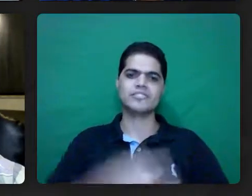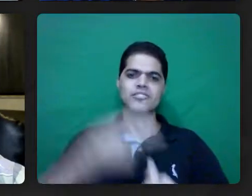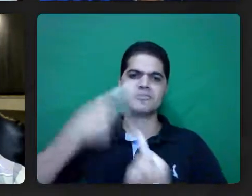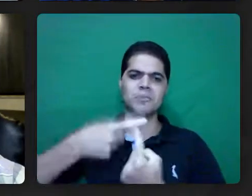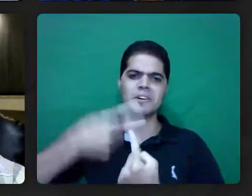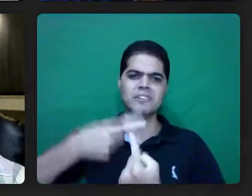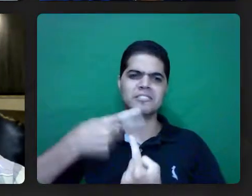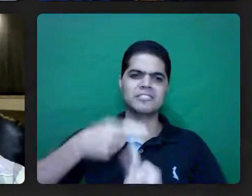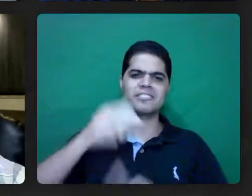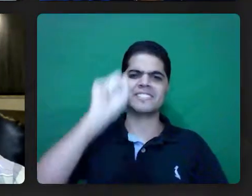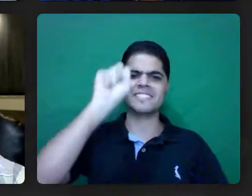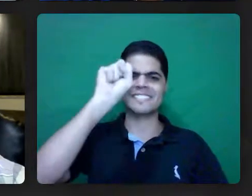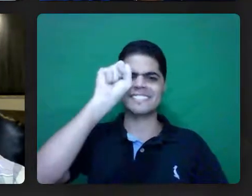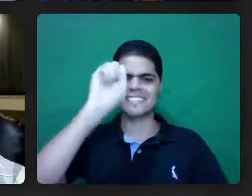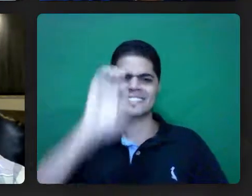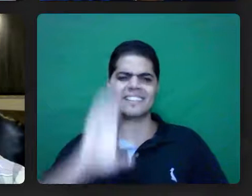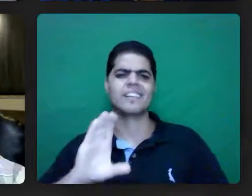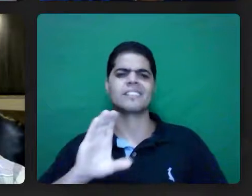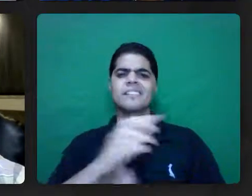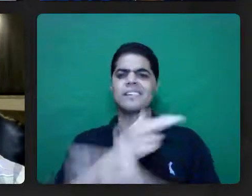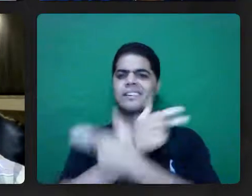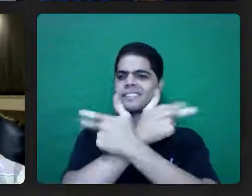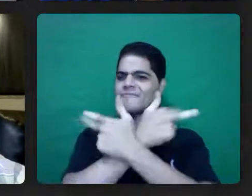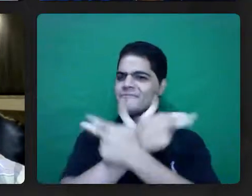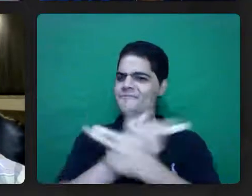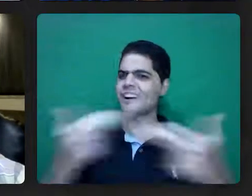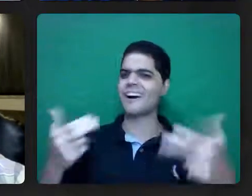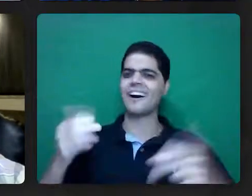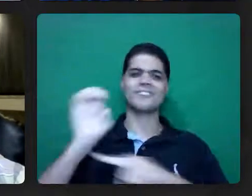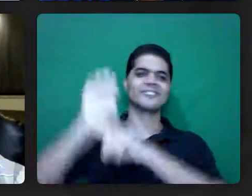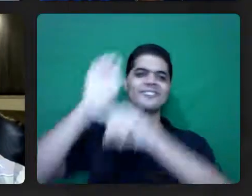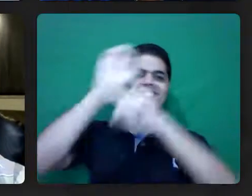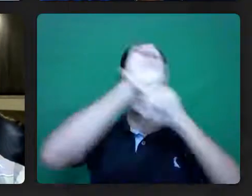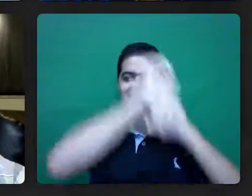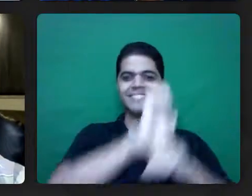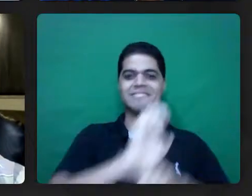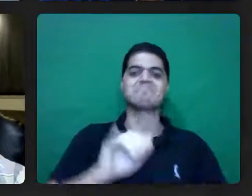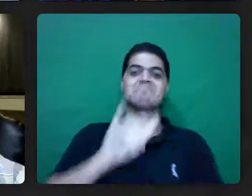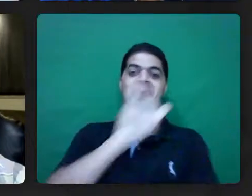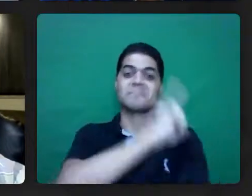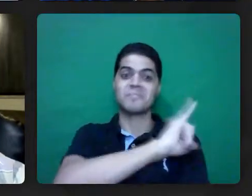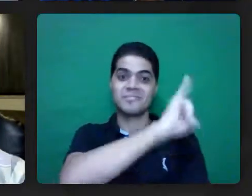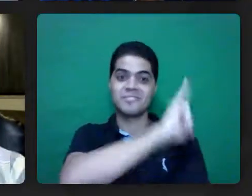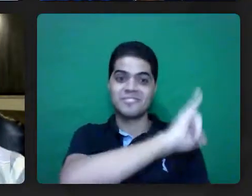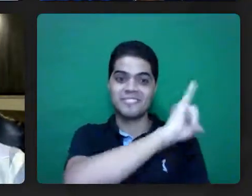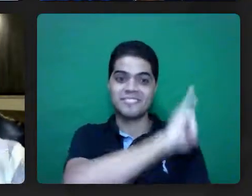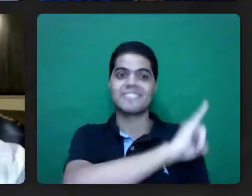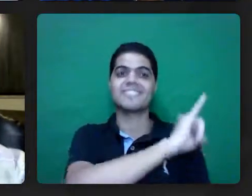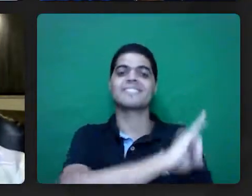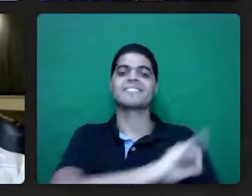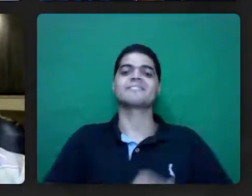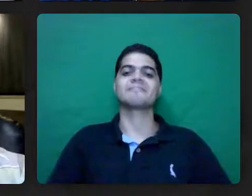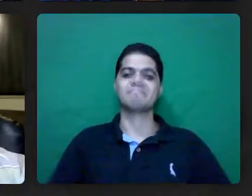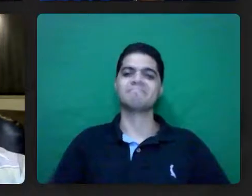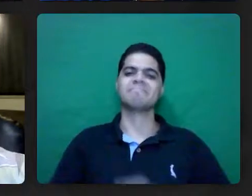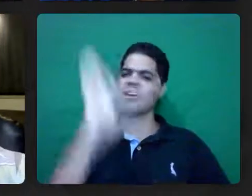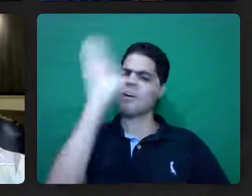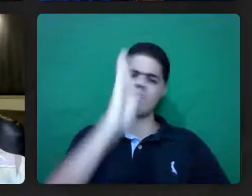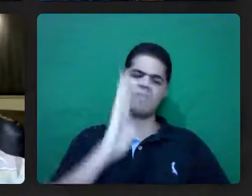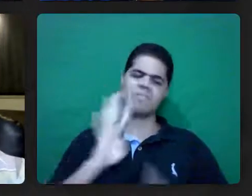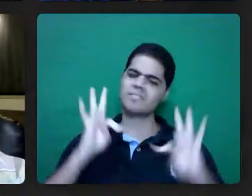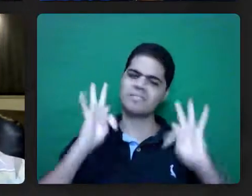Catarina, Ana, tem uma galera aqui de todos os estados, Rio de Janeiro. Rio de Janeiro. Boa, é o Brasil inteiro, é o que a gente falou. É